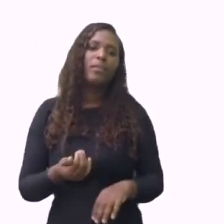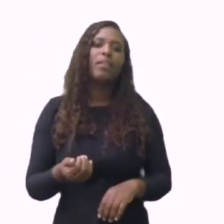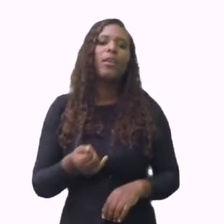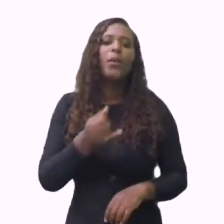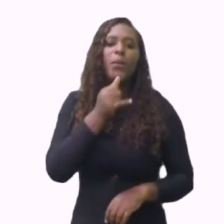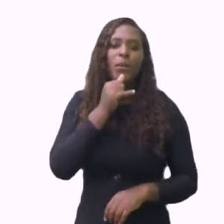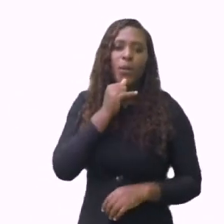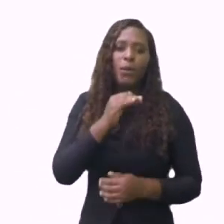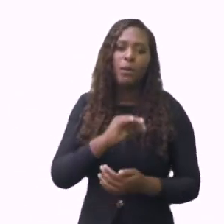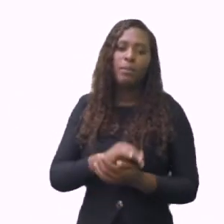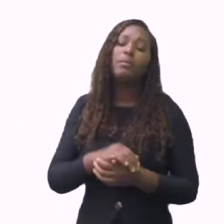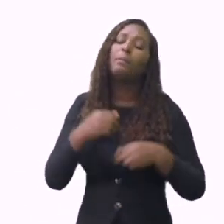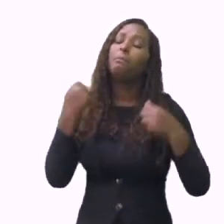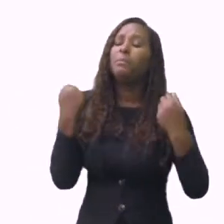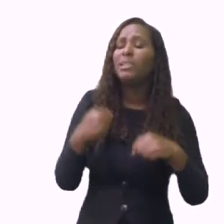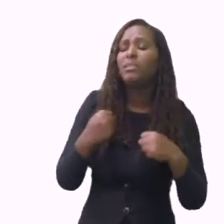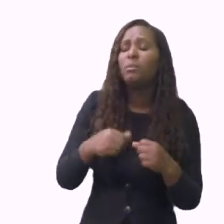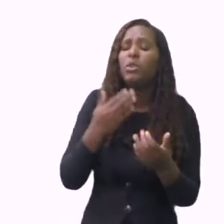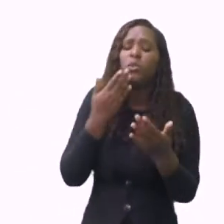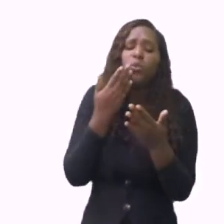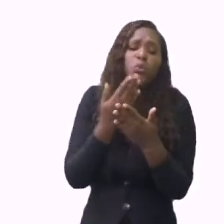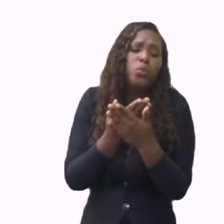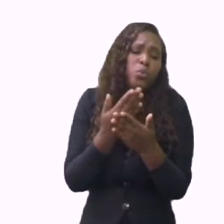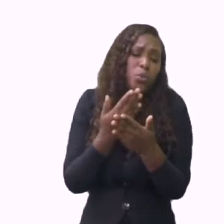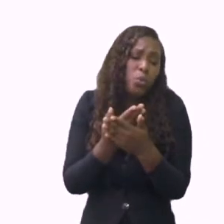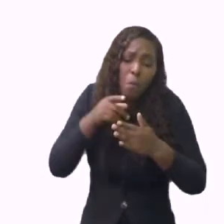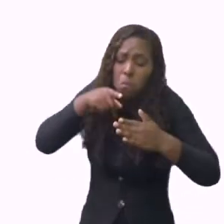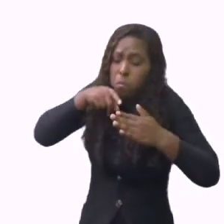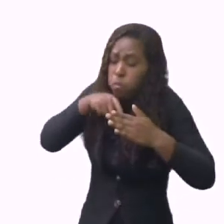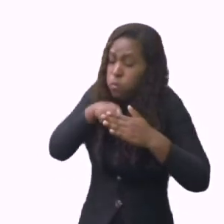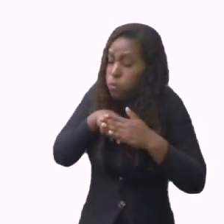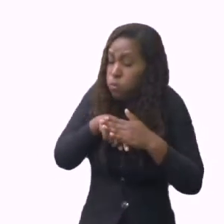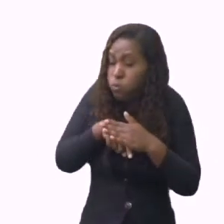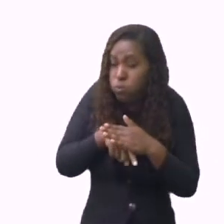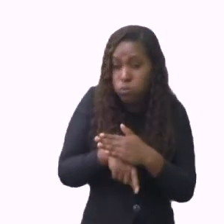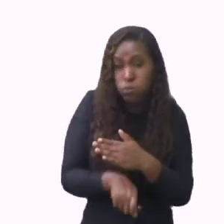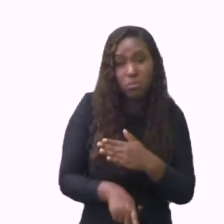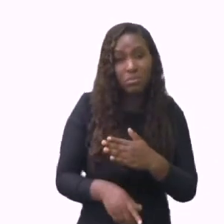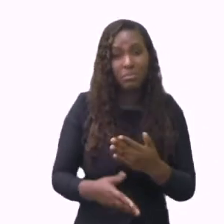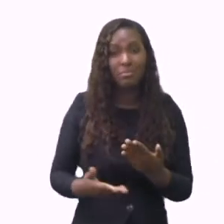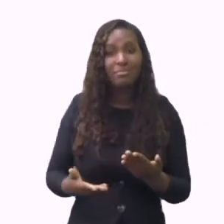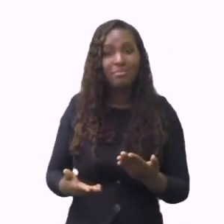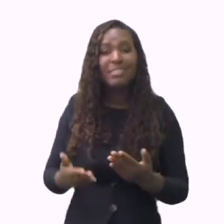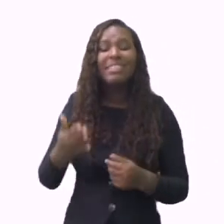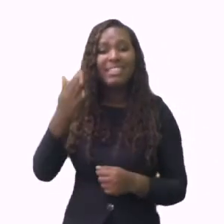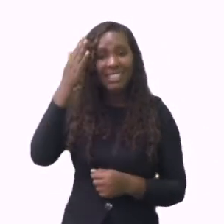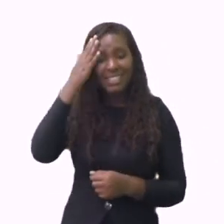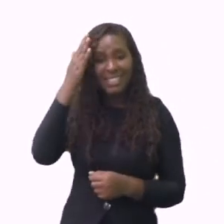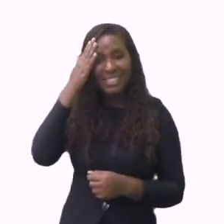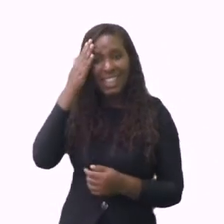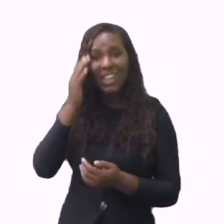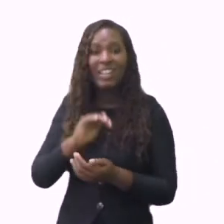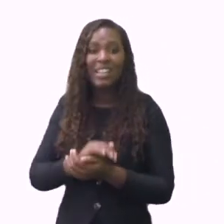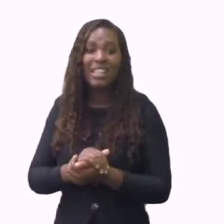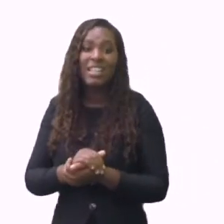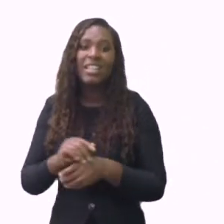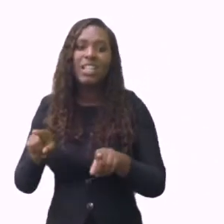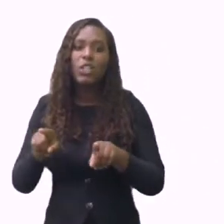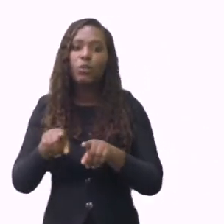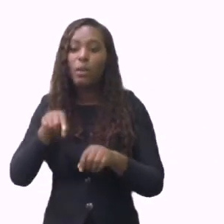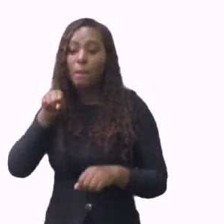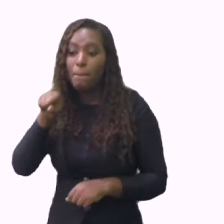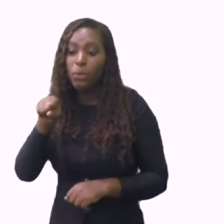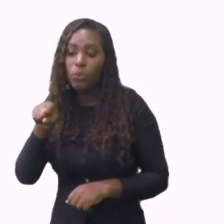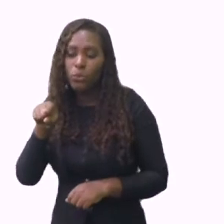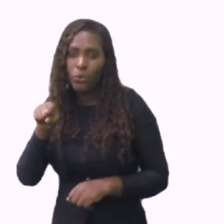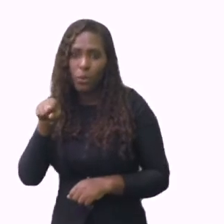teremos avaliações todos os dias. Viu só que eu não finalizei a frase, eu não coloquei um ponto final, mas eu dei